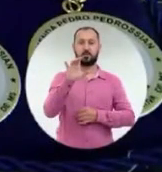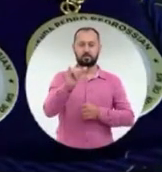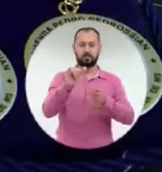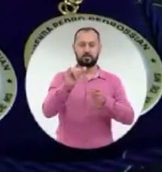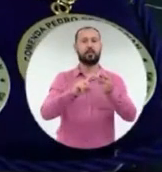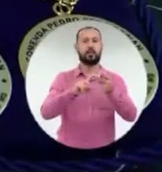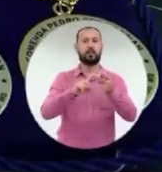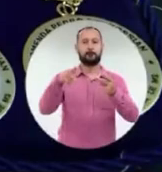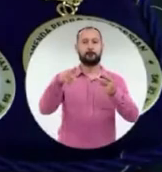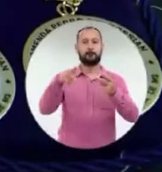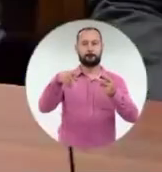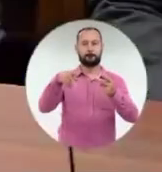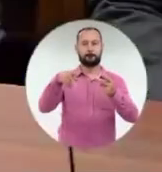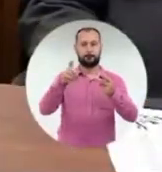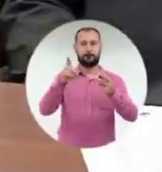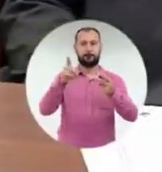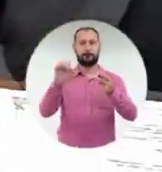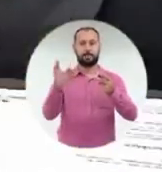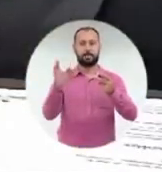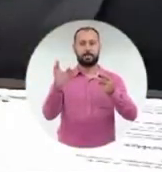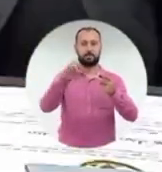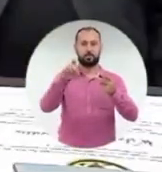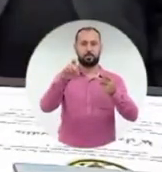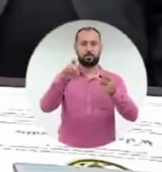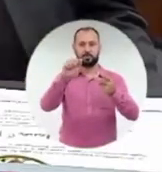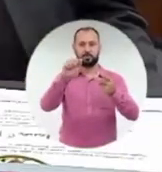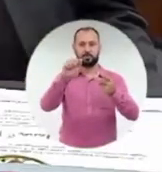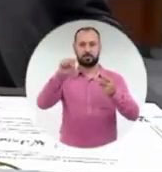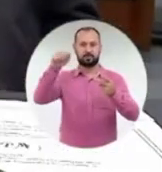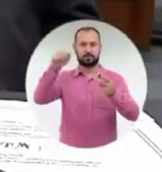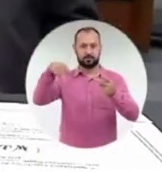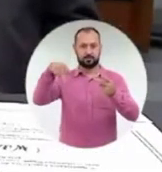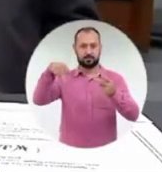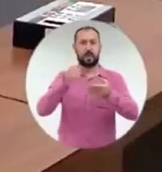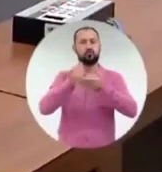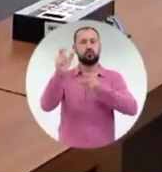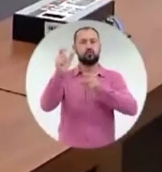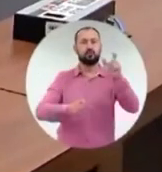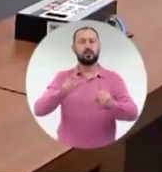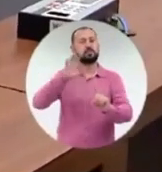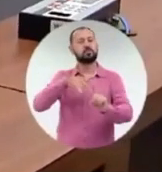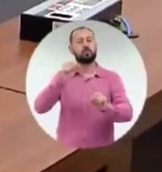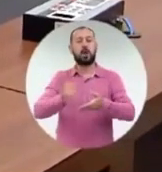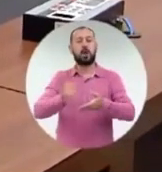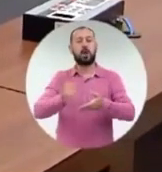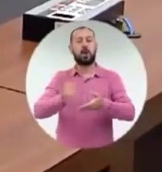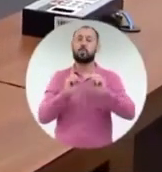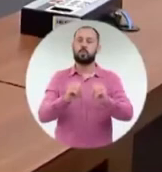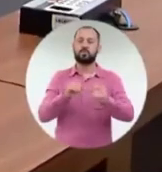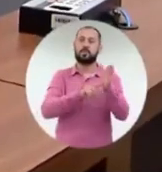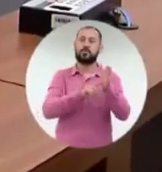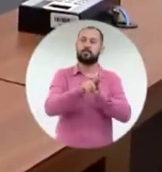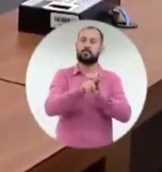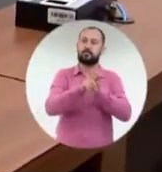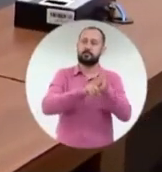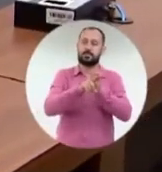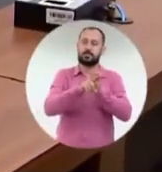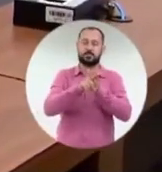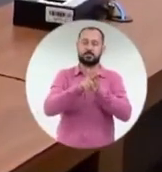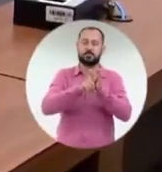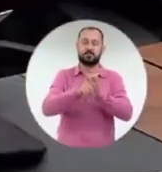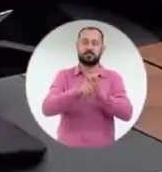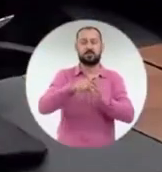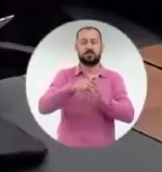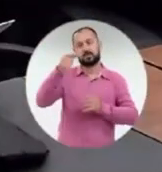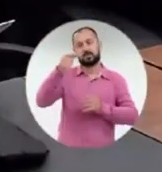Pedrossian, como homenagem às personalidades que contribuíram para o engrandecimento do ensino, pesquisa ou